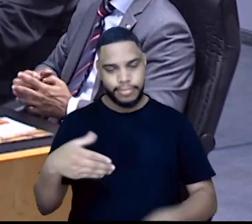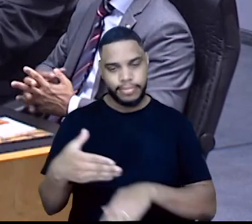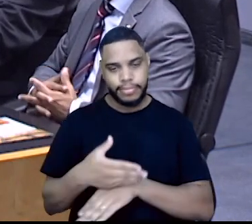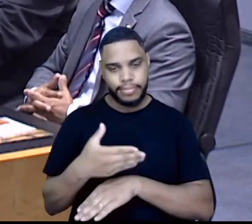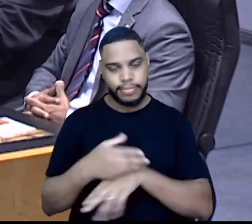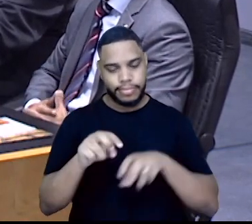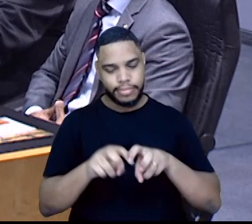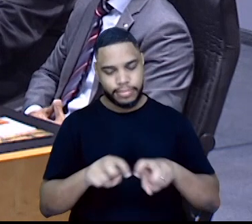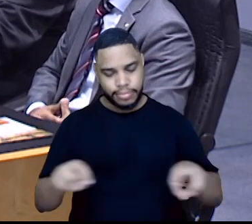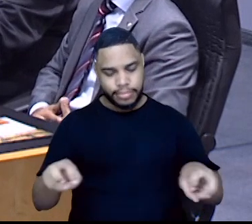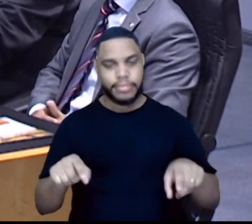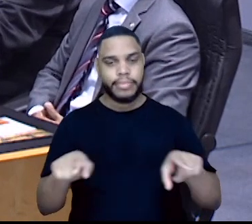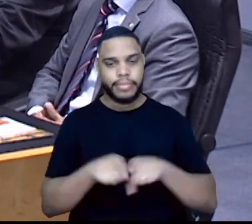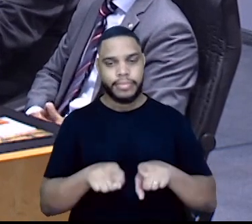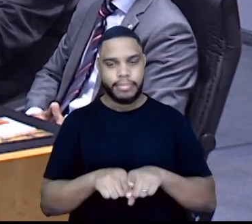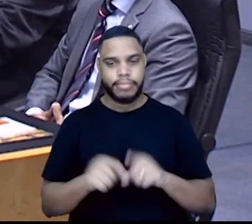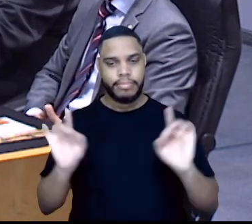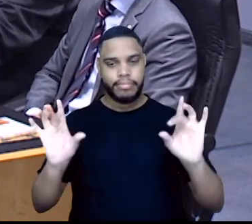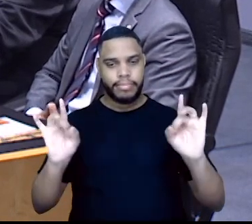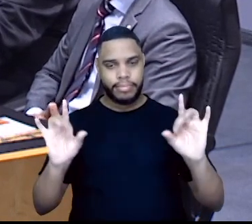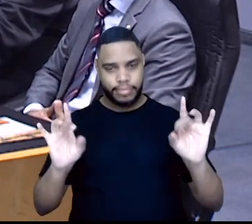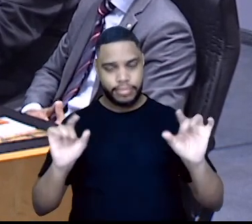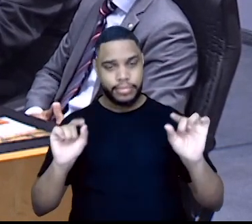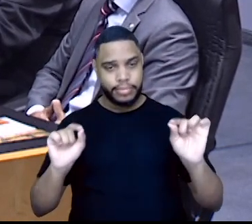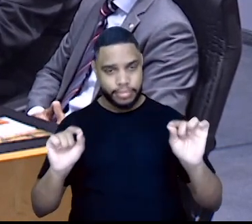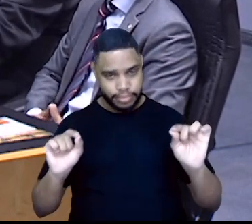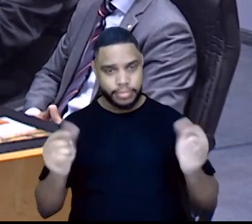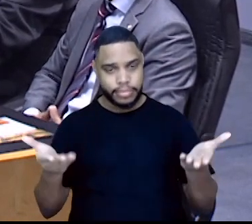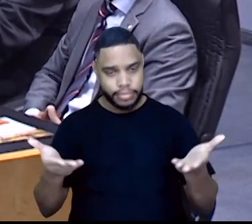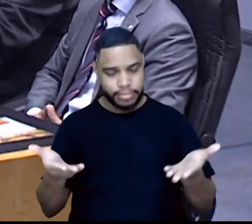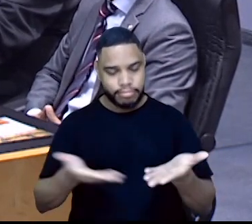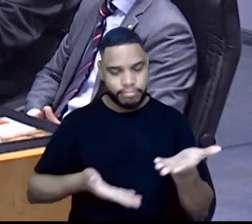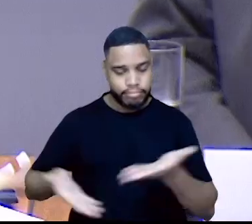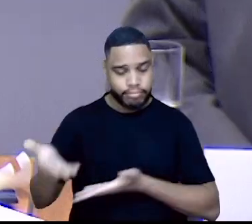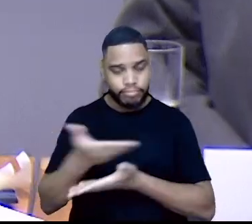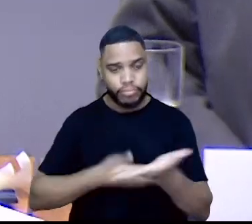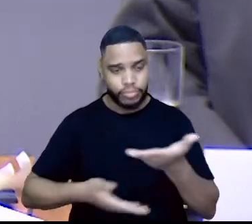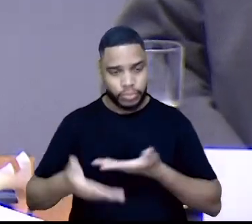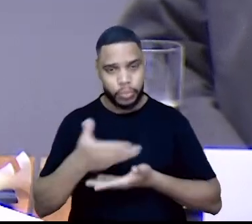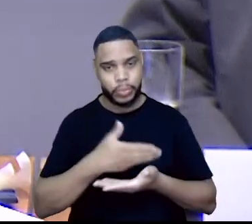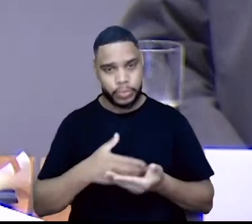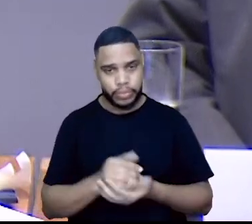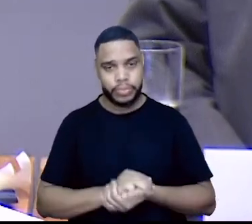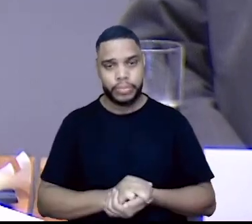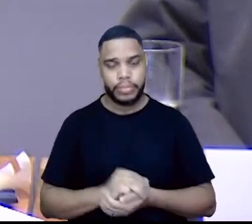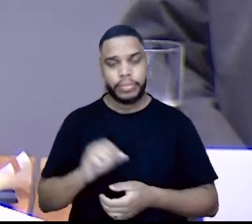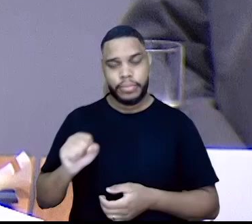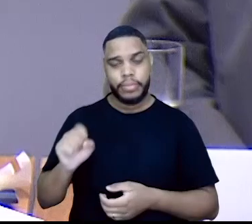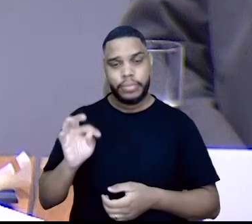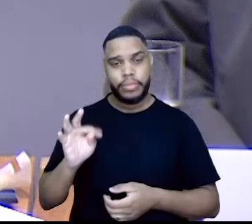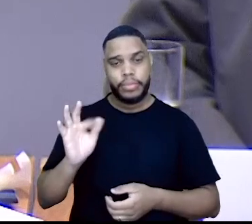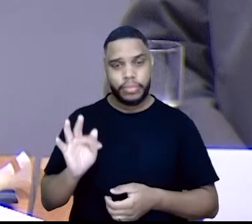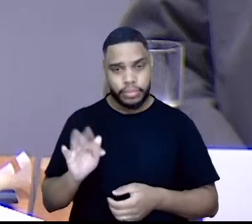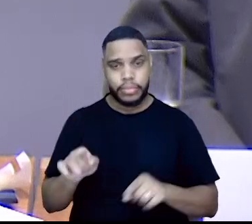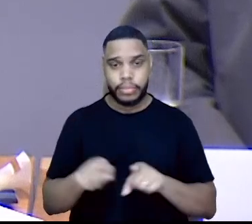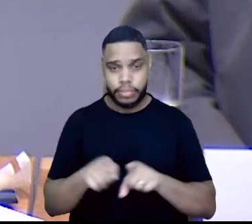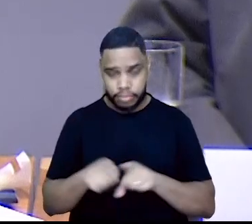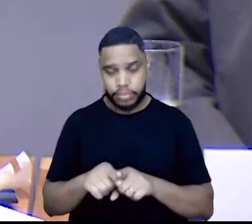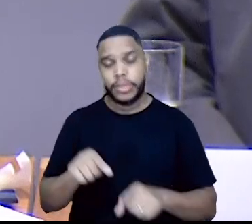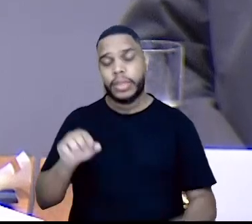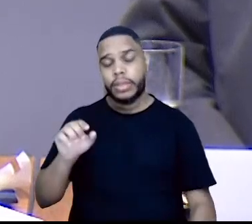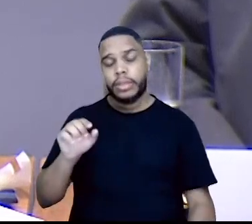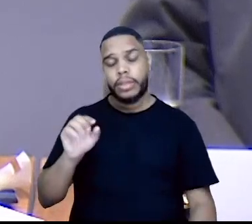e de celebrar, eu diria, essa aproximação do Supremo Tribunal Federal com o Tribunal Superior do